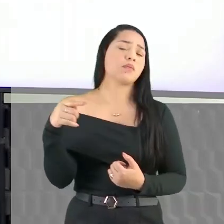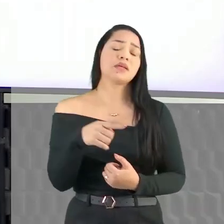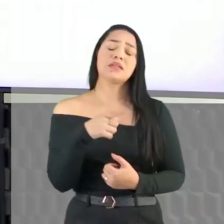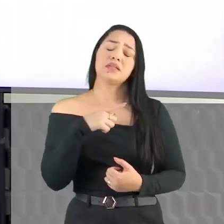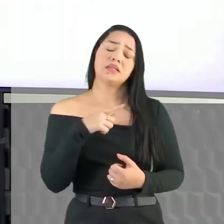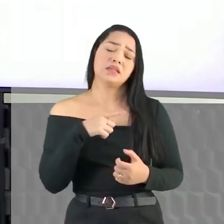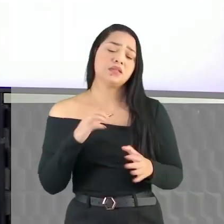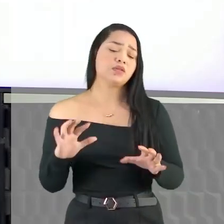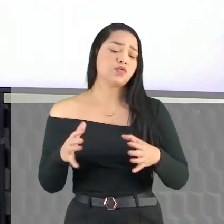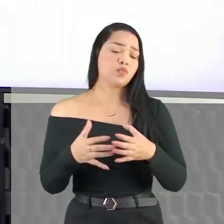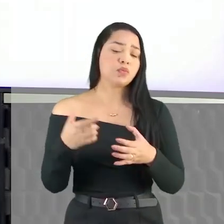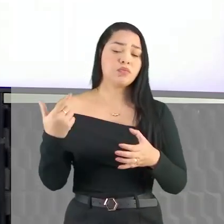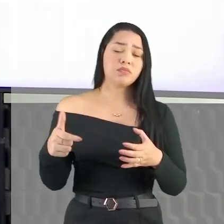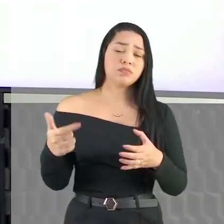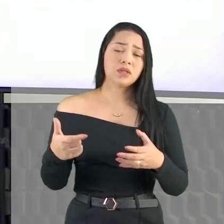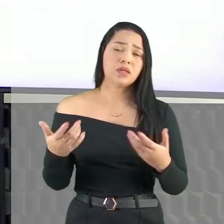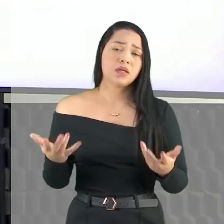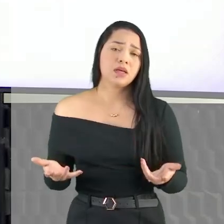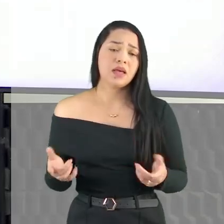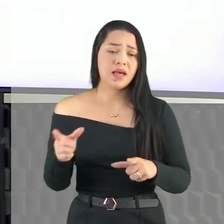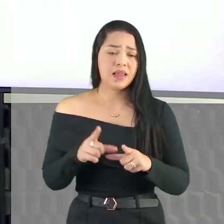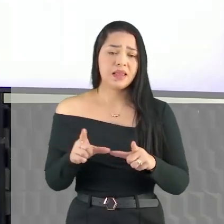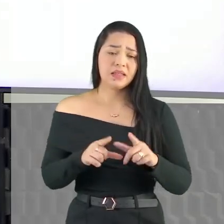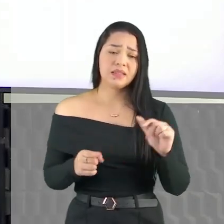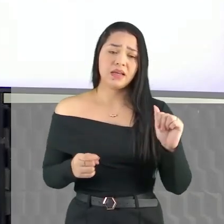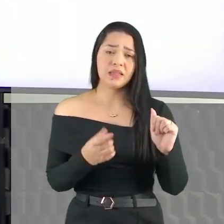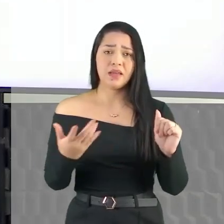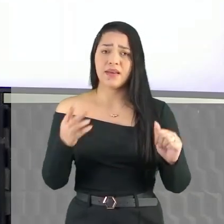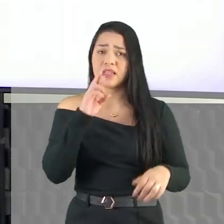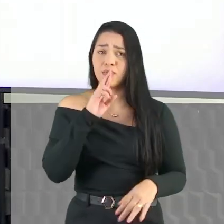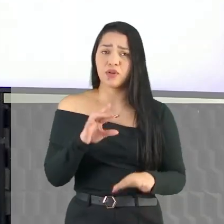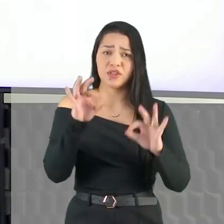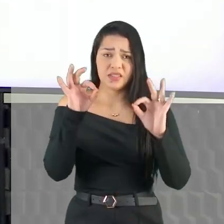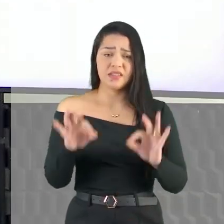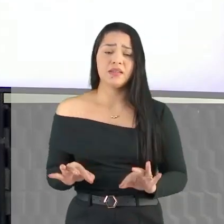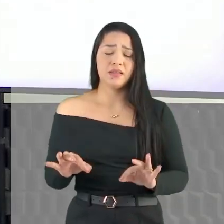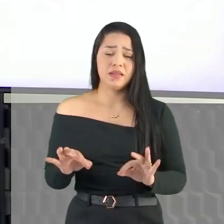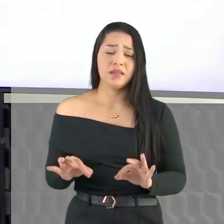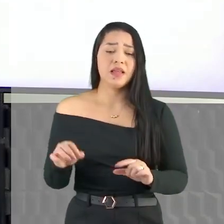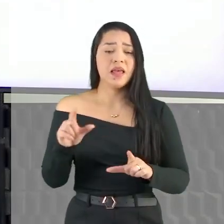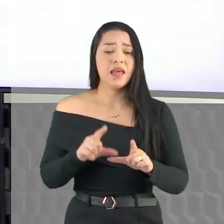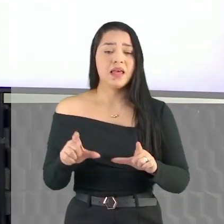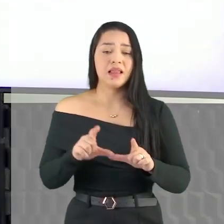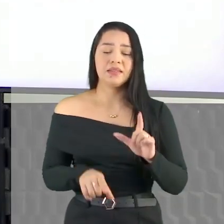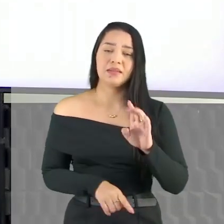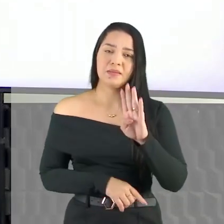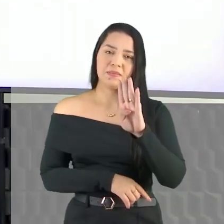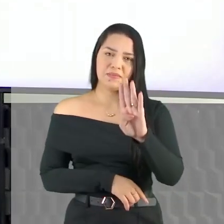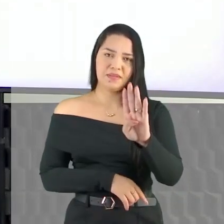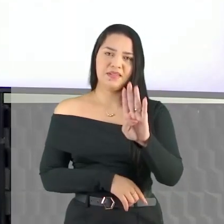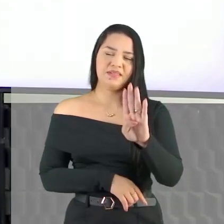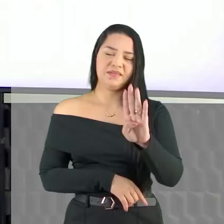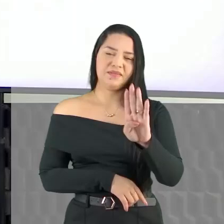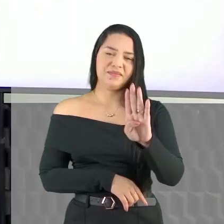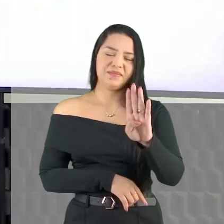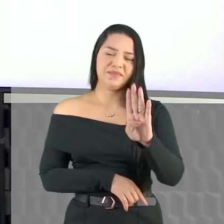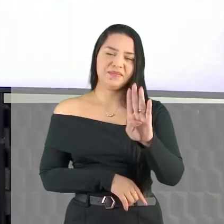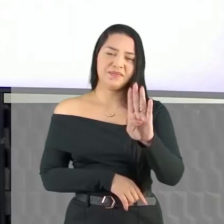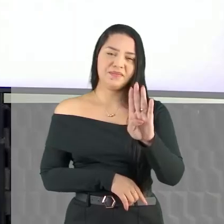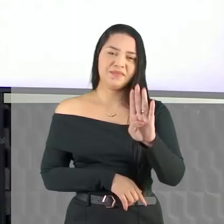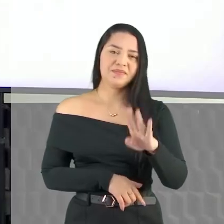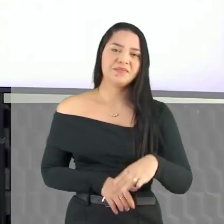essa brigada. Então, não temos aí também a letra A. Então, a resposta certa aqui da questão é a letra B de bola, combate